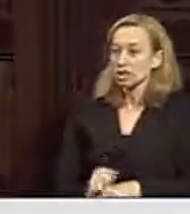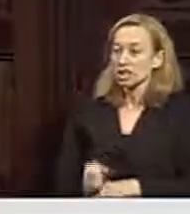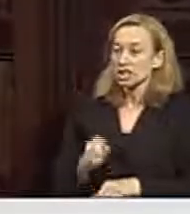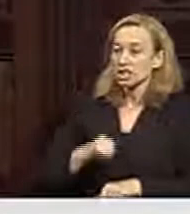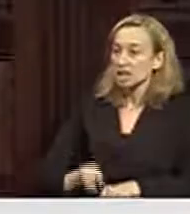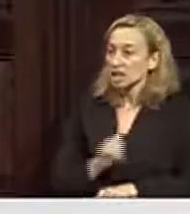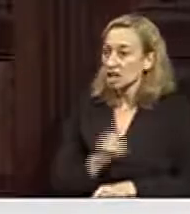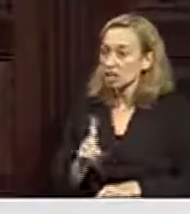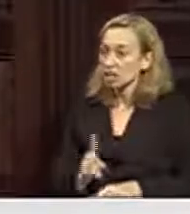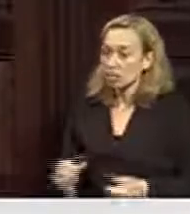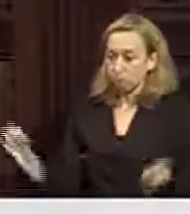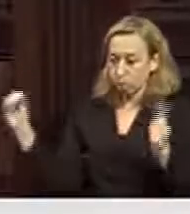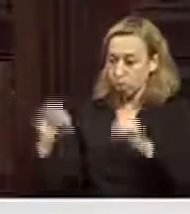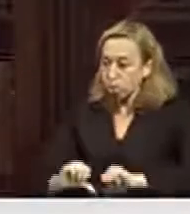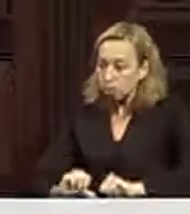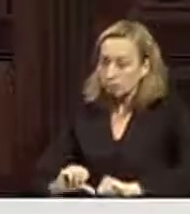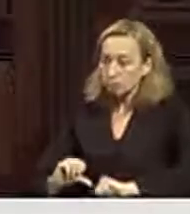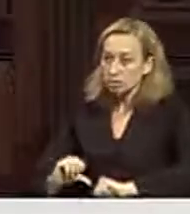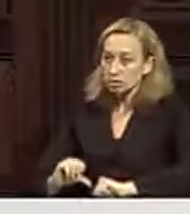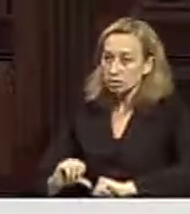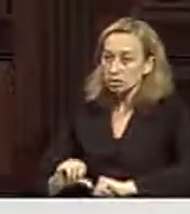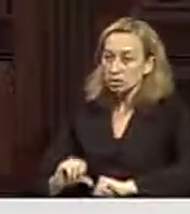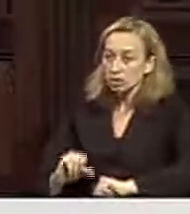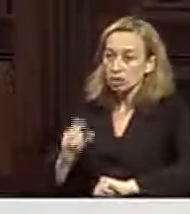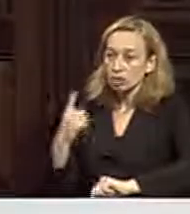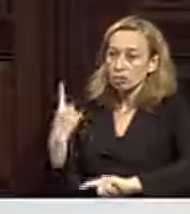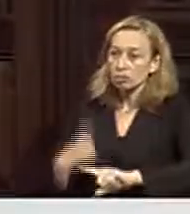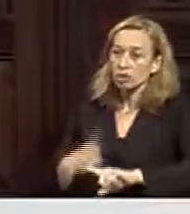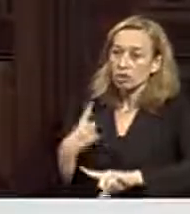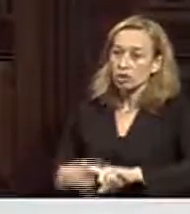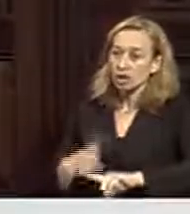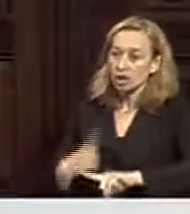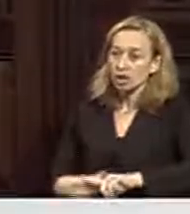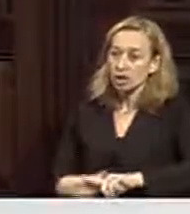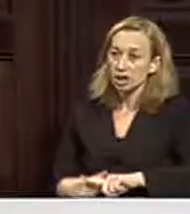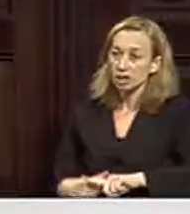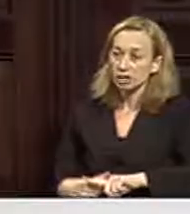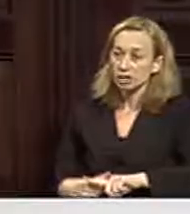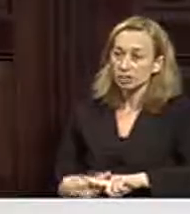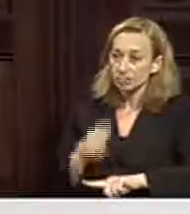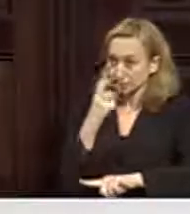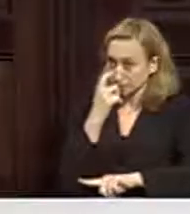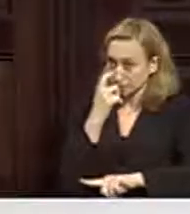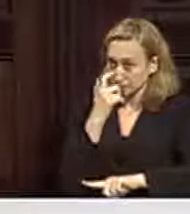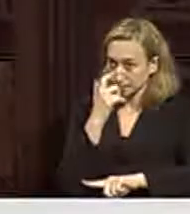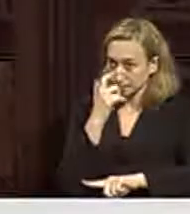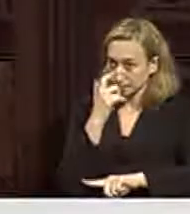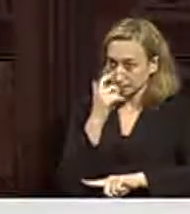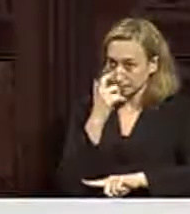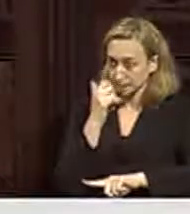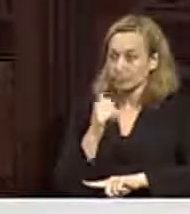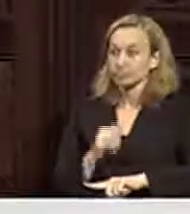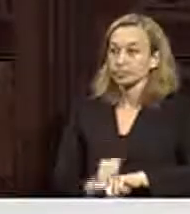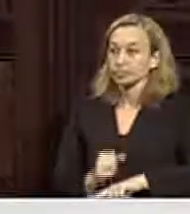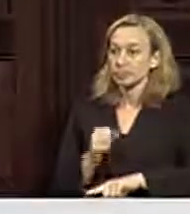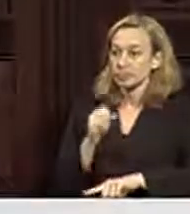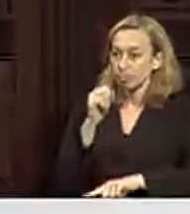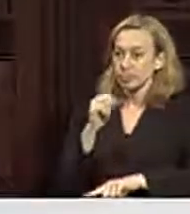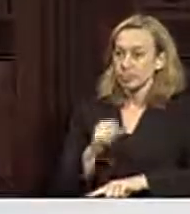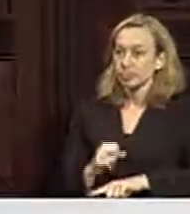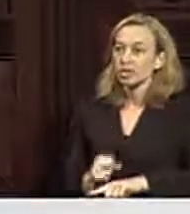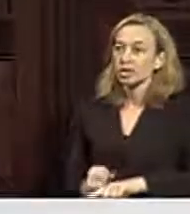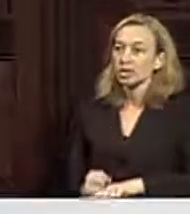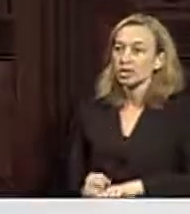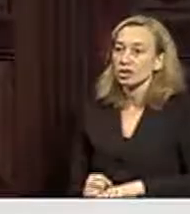Mário Crefft, que é o primo pobre dos hospitais especializados no câncer, não